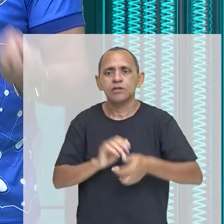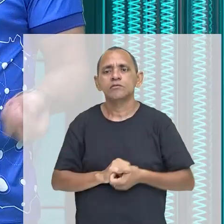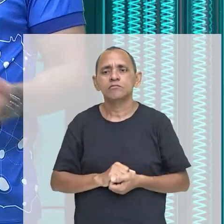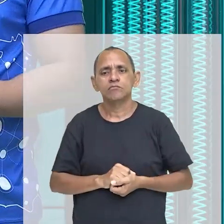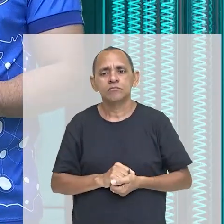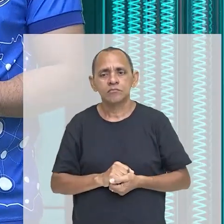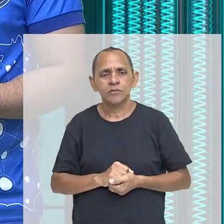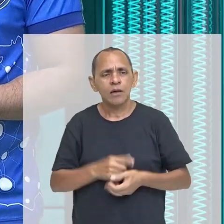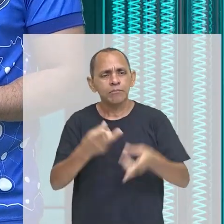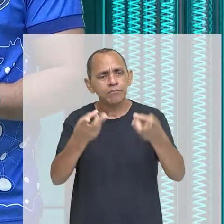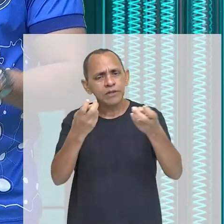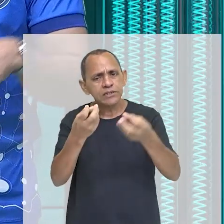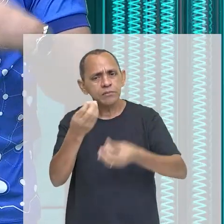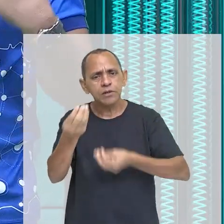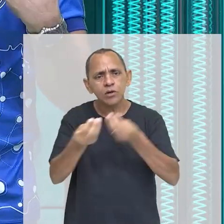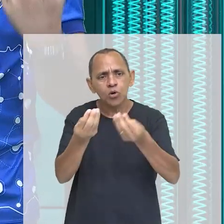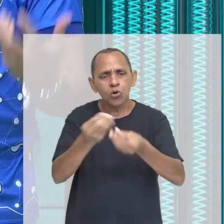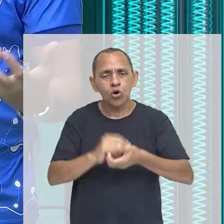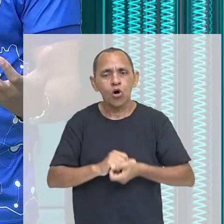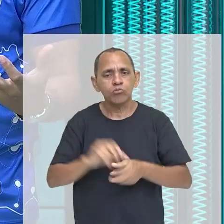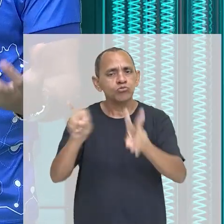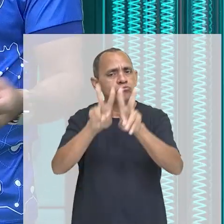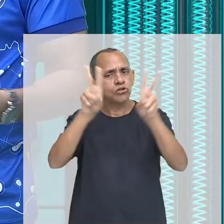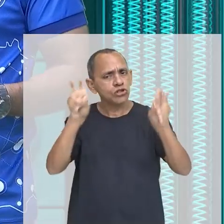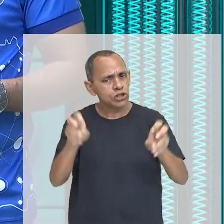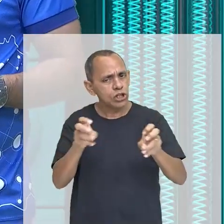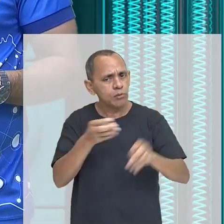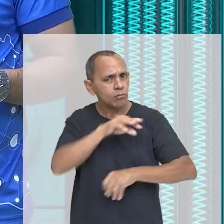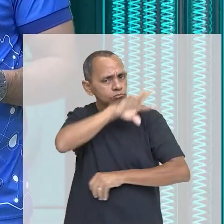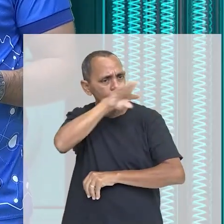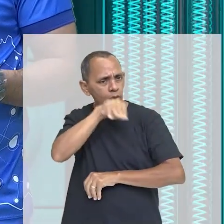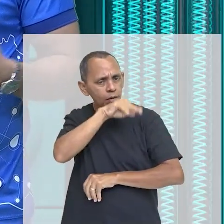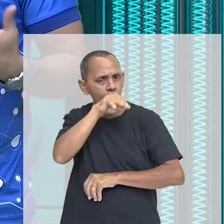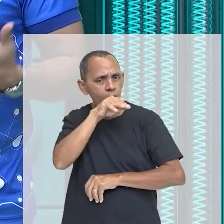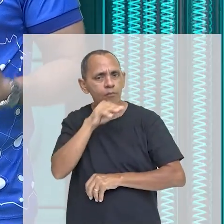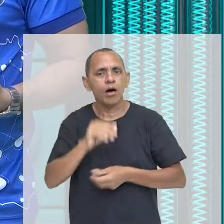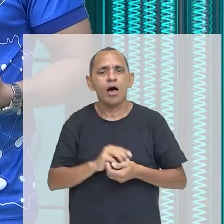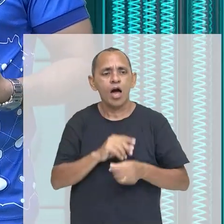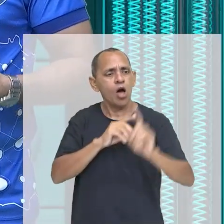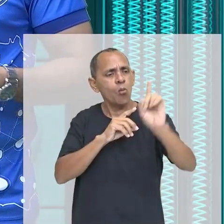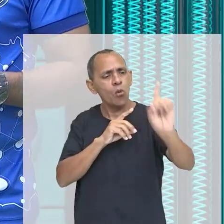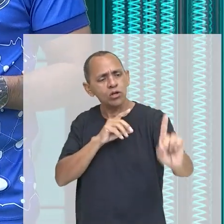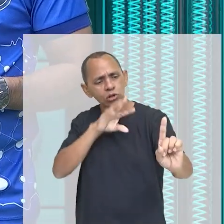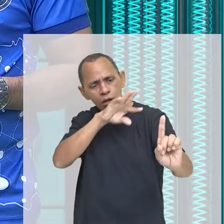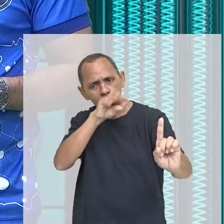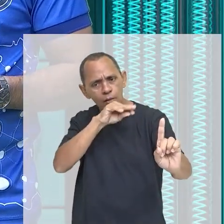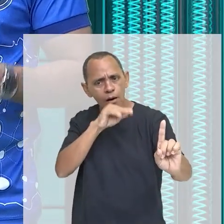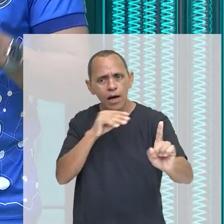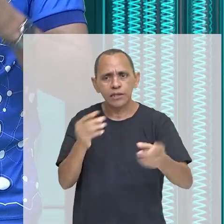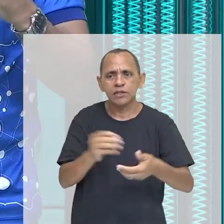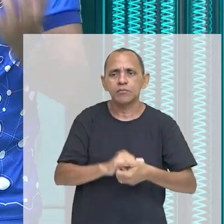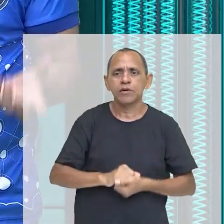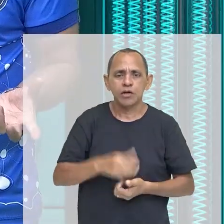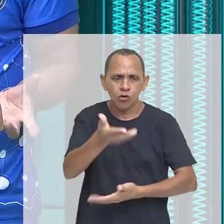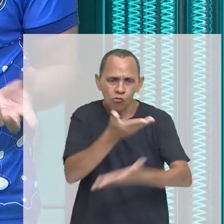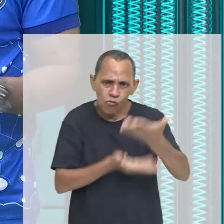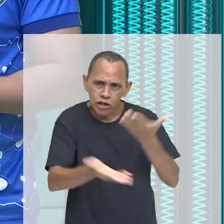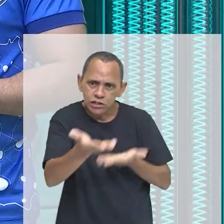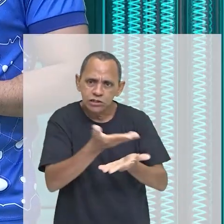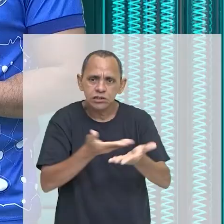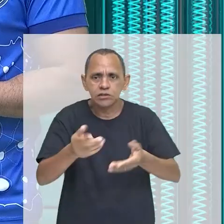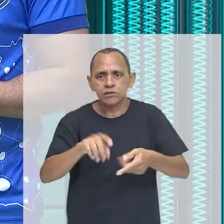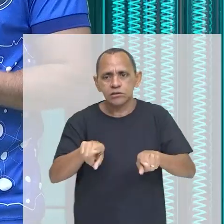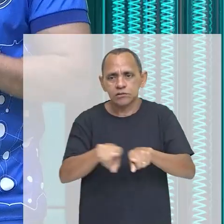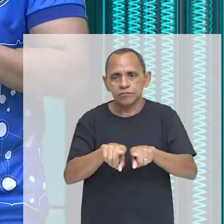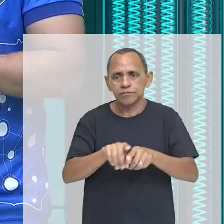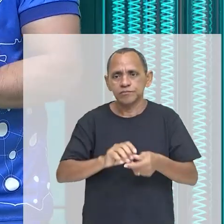assertivo naquilo que você está conversando, naquilo que você está falando, está se dirigindo ao outro, a partir dos movimentos, né? Então, a